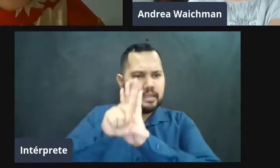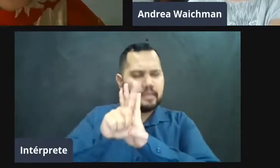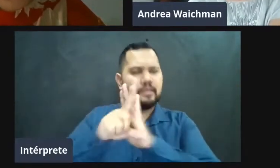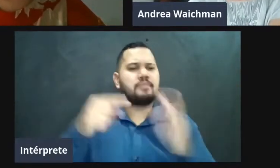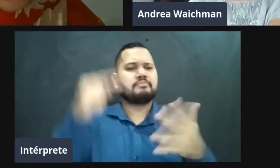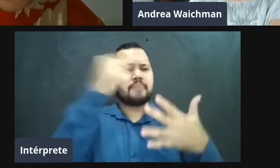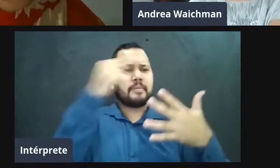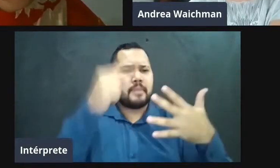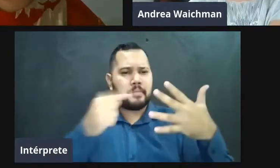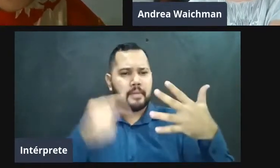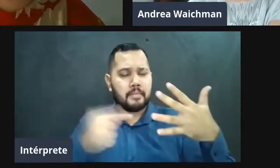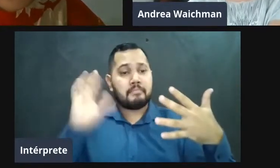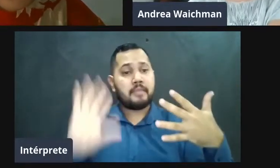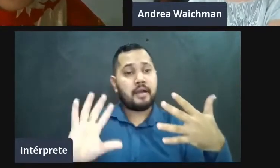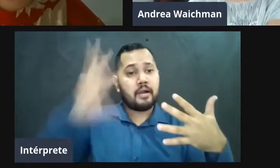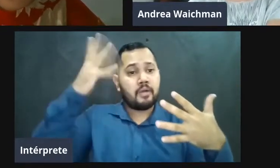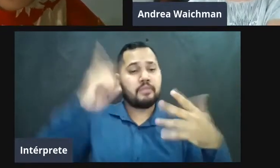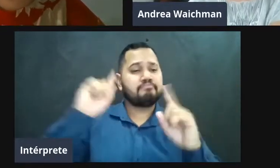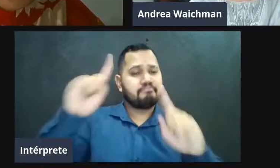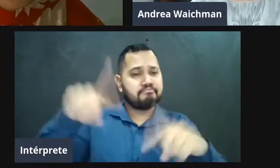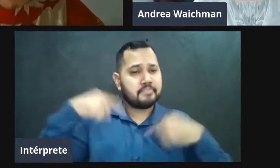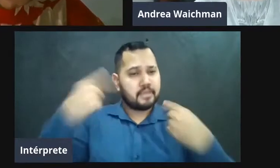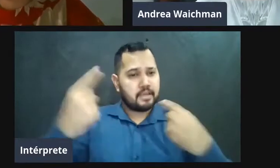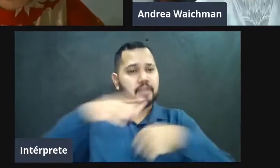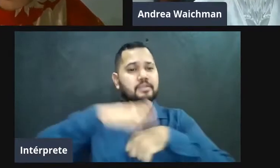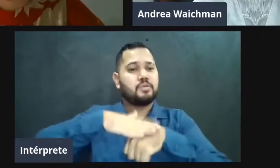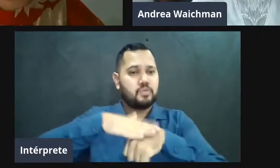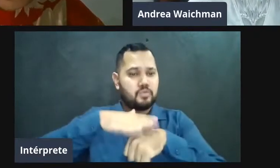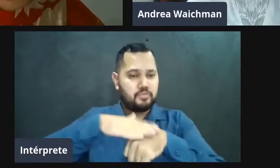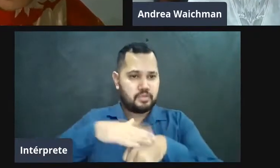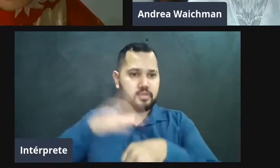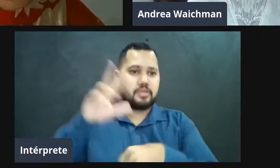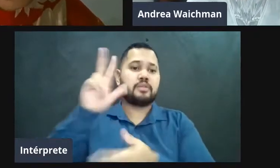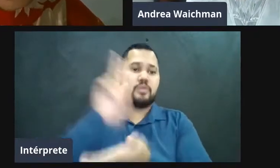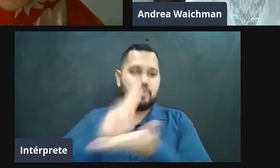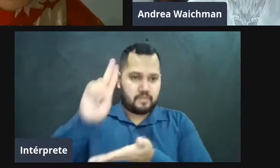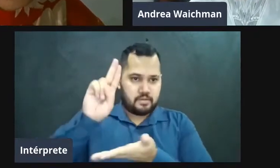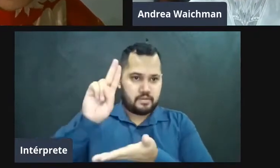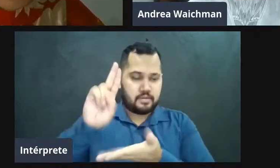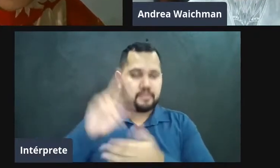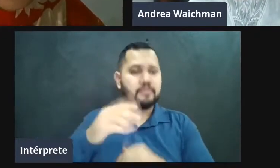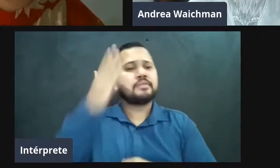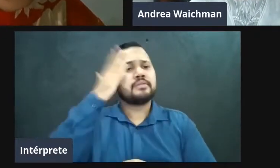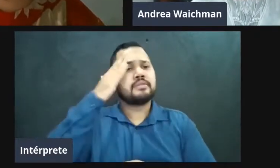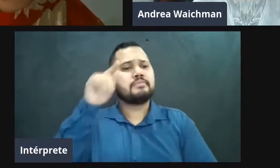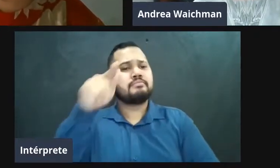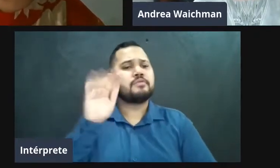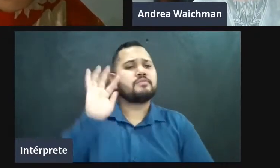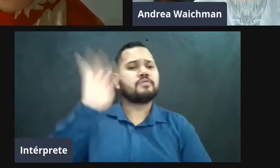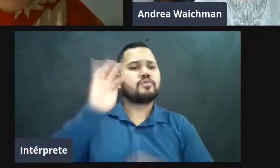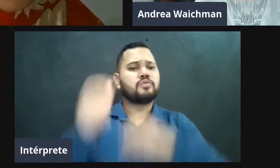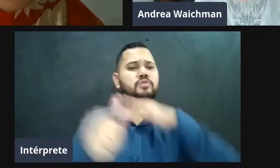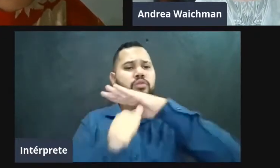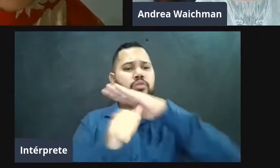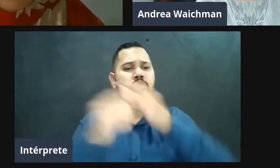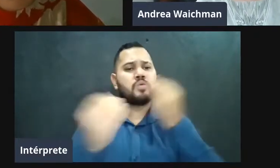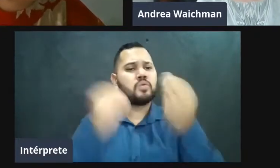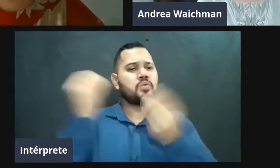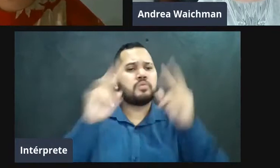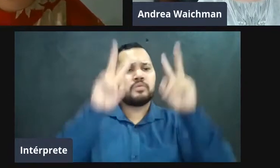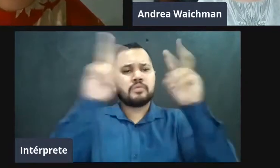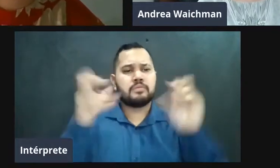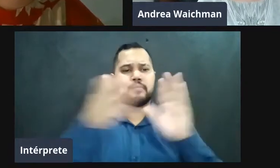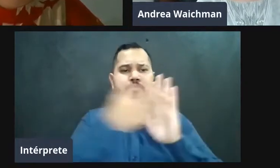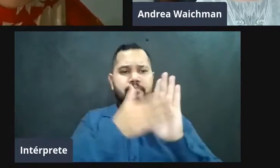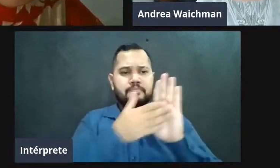podem representar uma ameaça a essa autonomia. Como sua gestão pretende se posicionar com relação a esse tema? A senhora tem